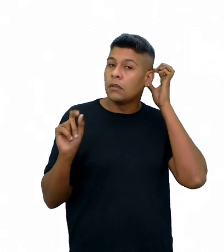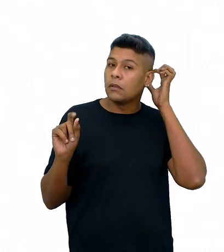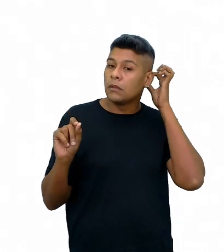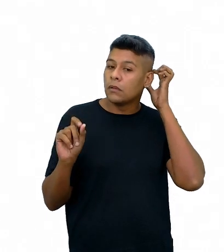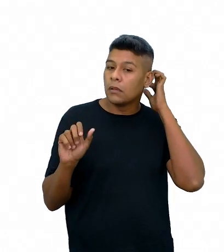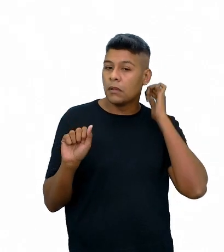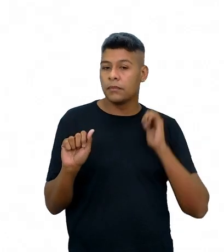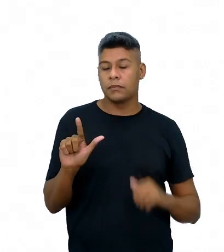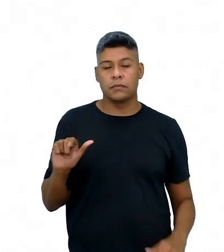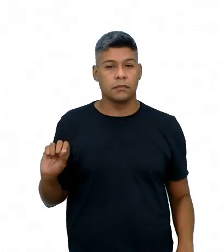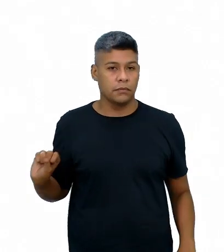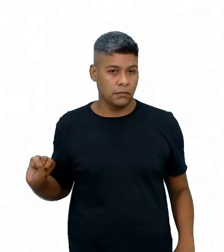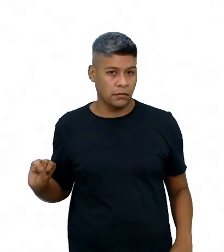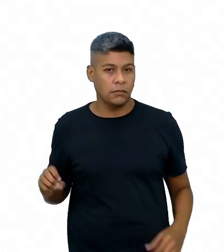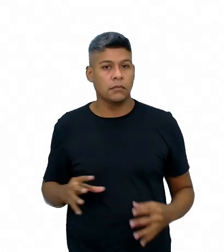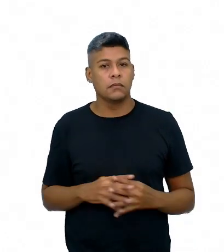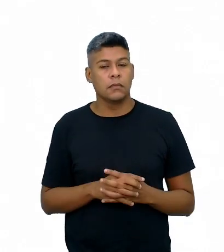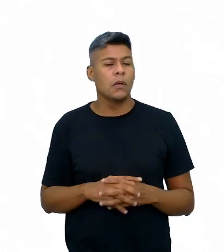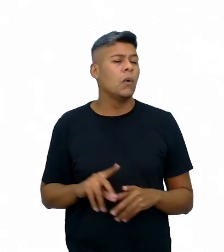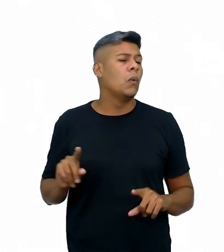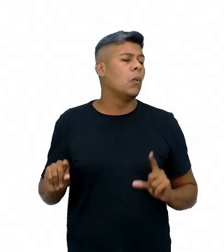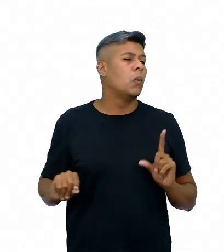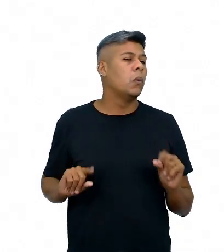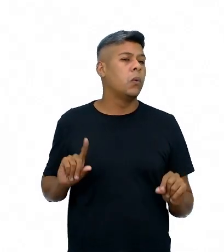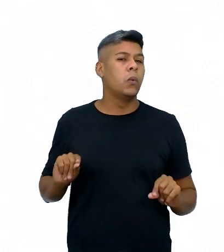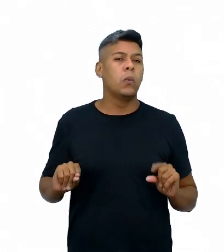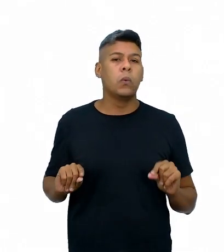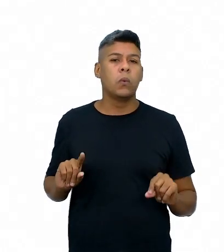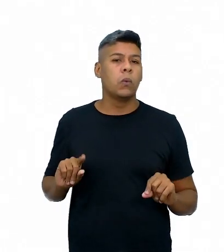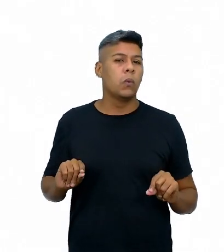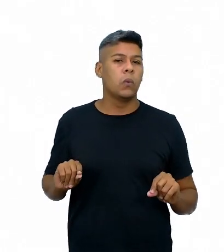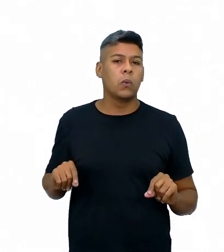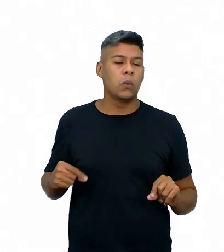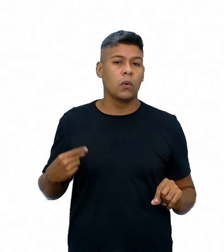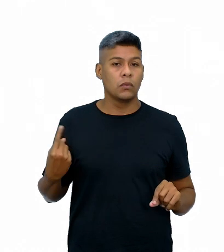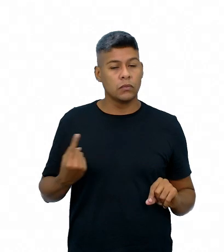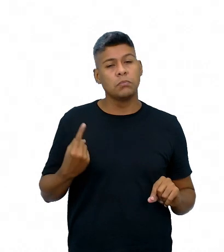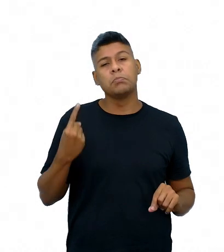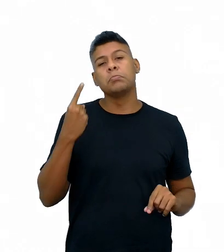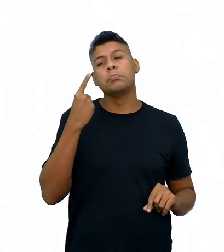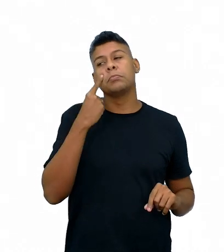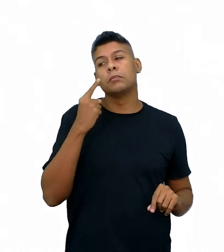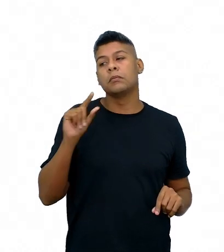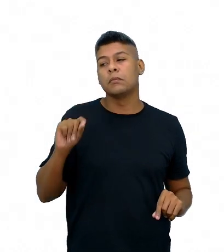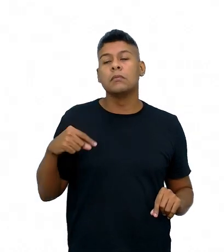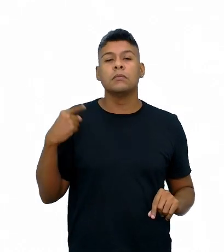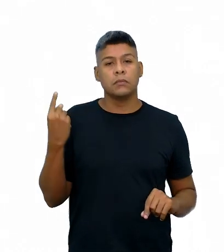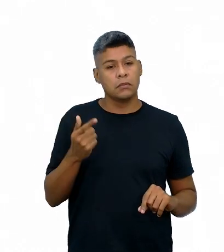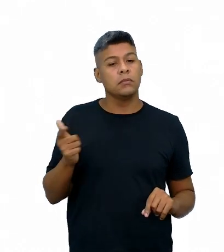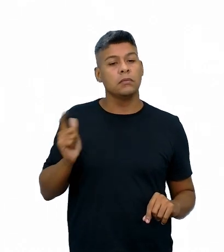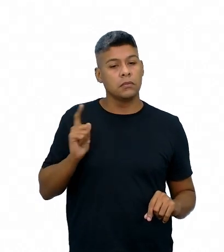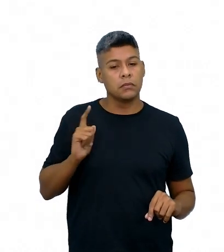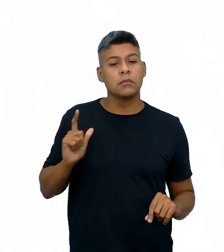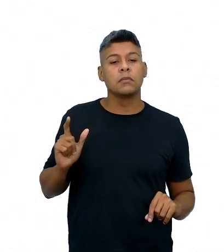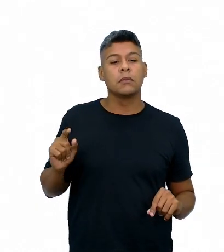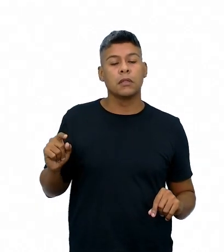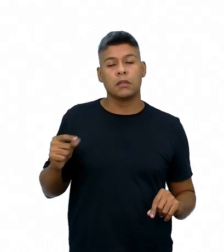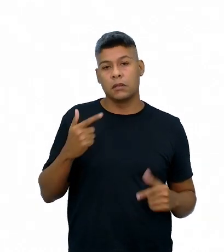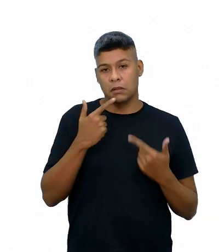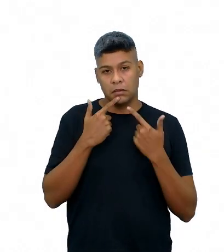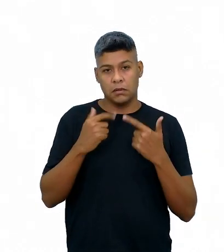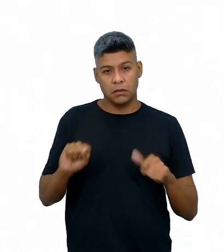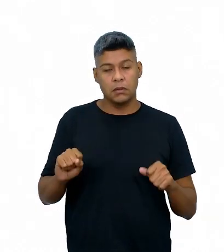à ALS. O que leva, o que nos faz pensar quando nós temos esse viés